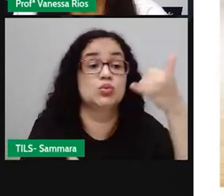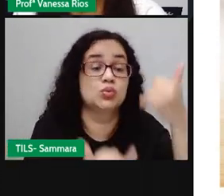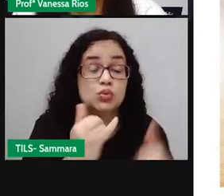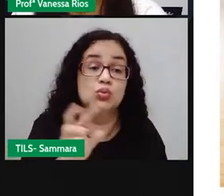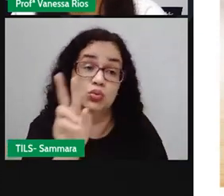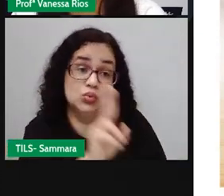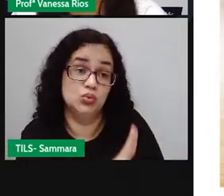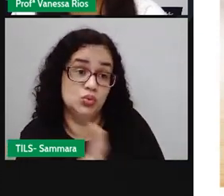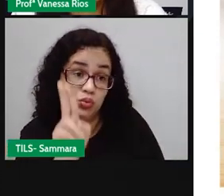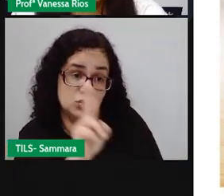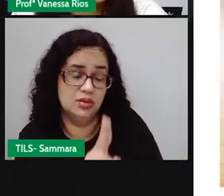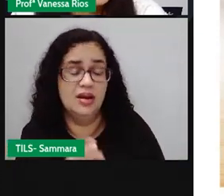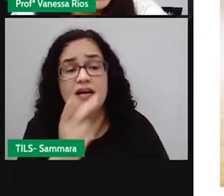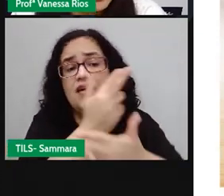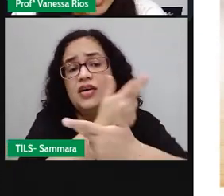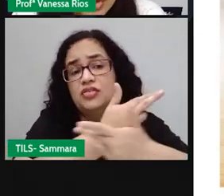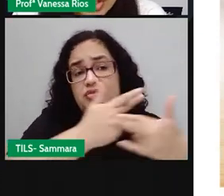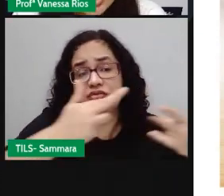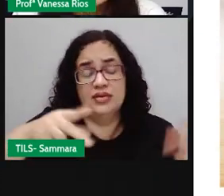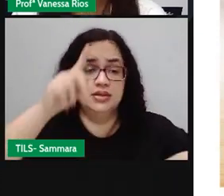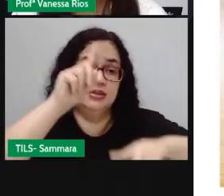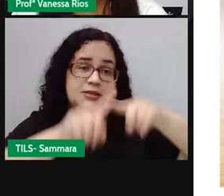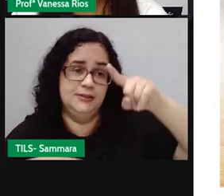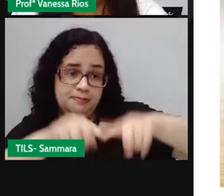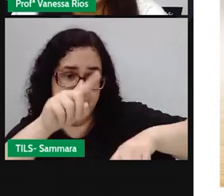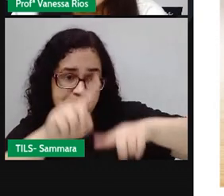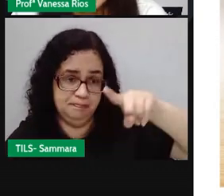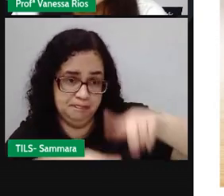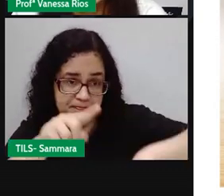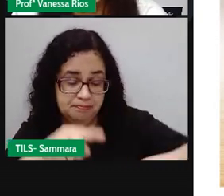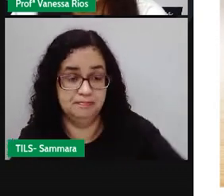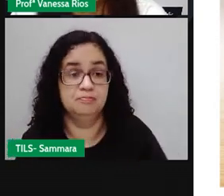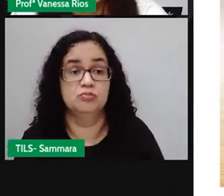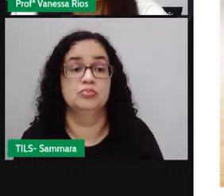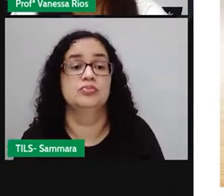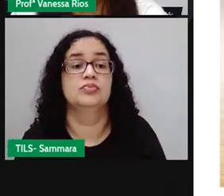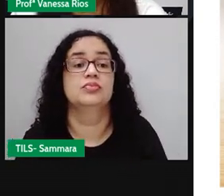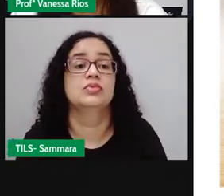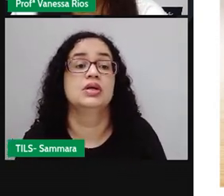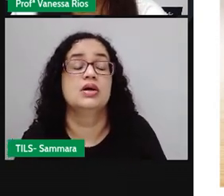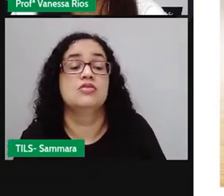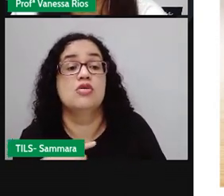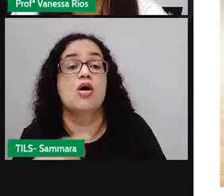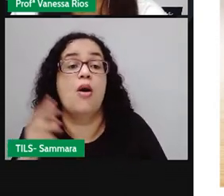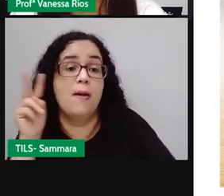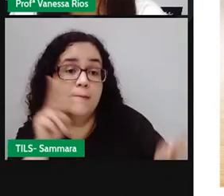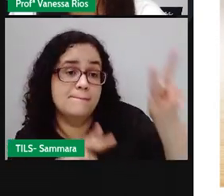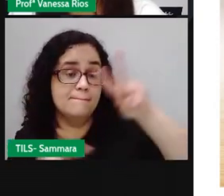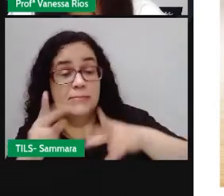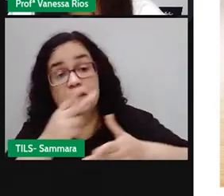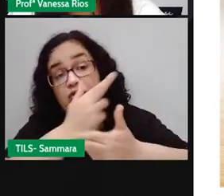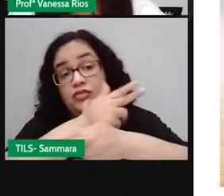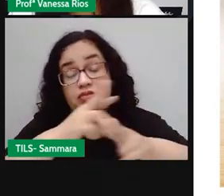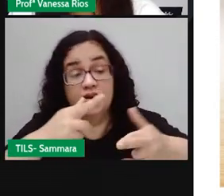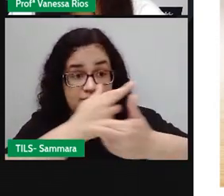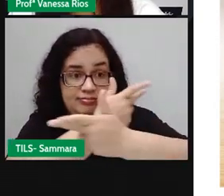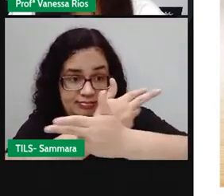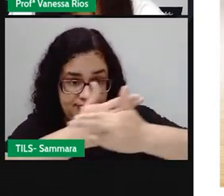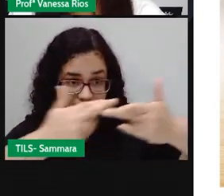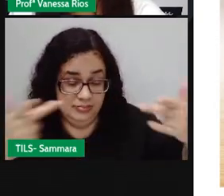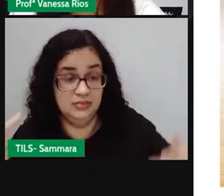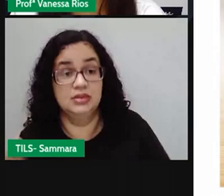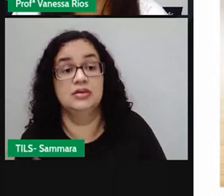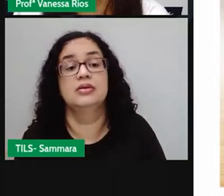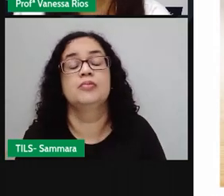ser feitos de diversos tipos de materiais. E aí a gente observa a variedade que os